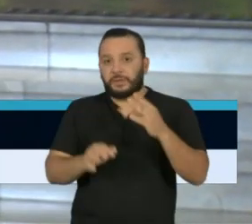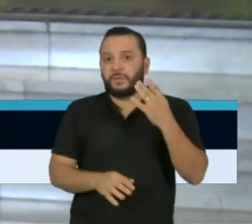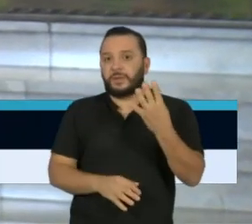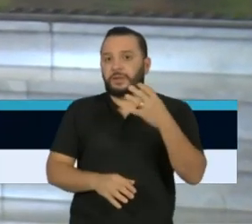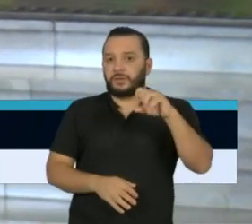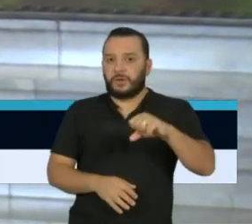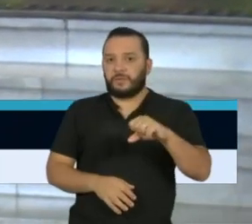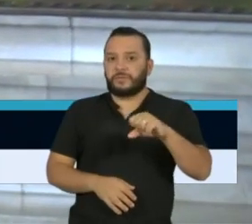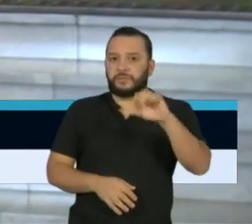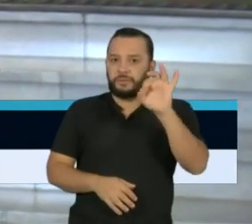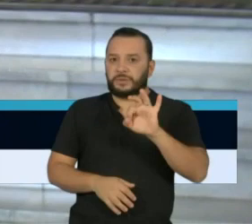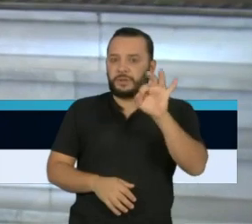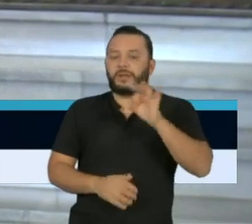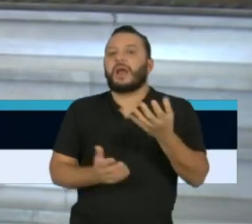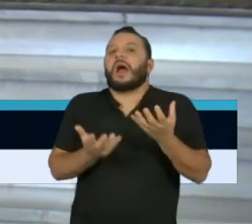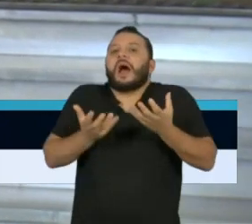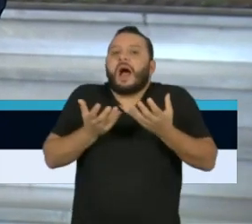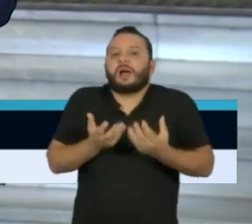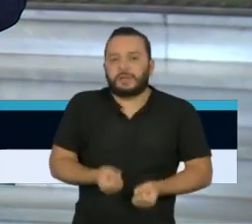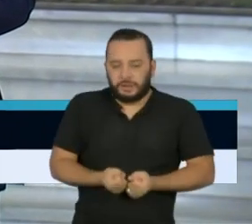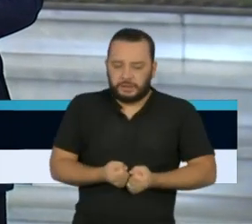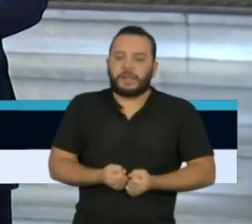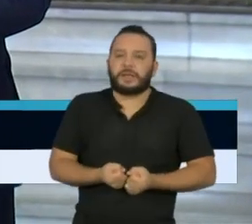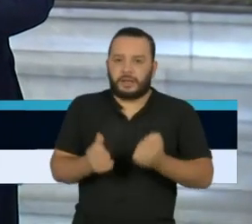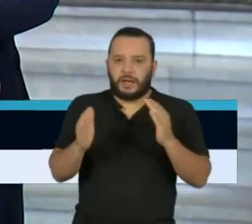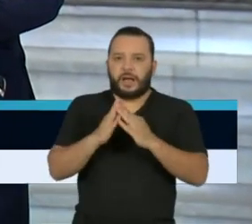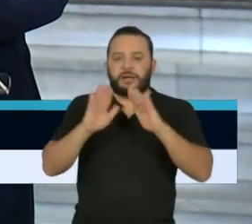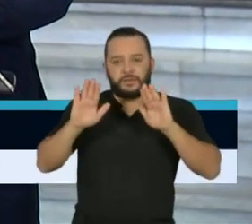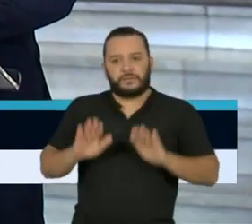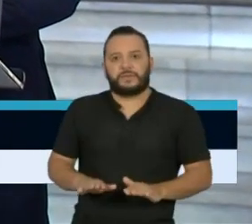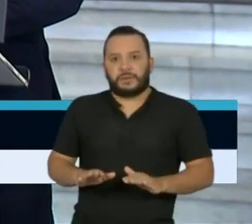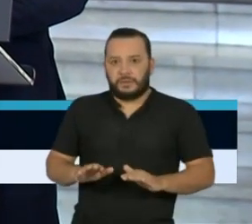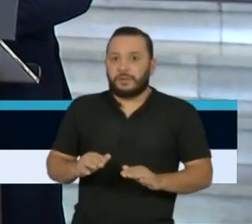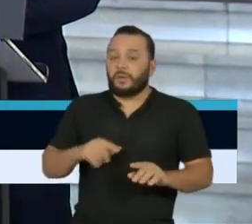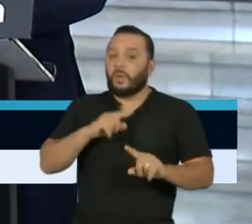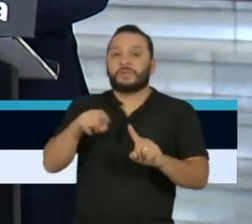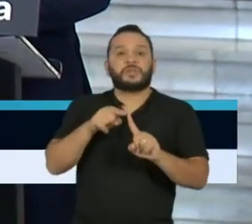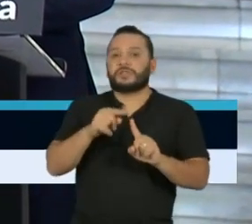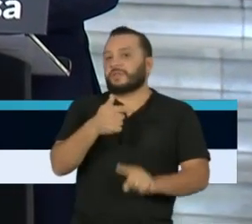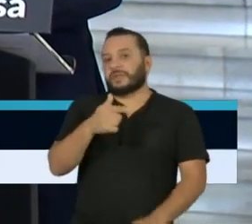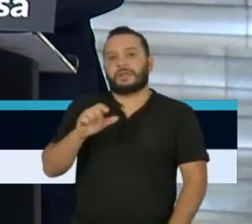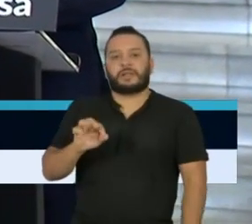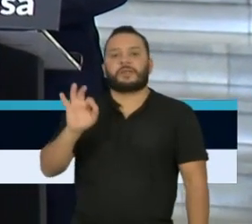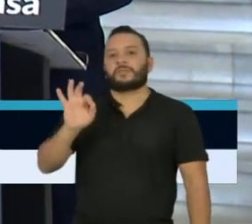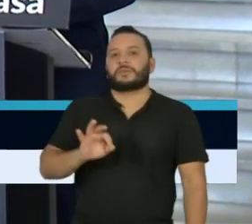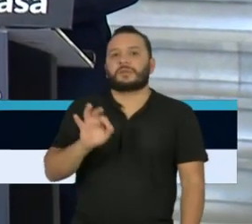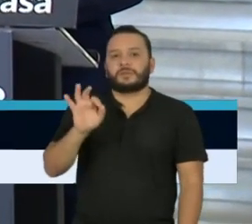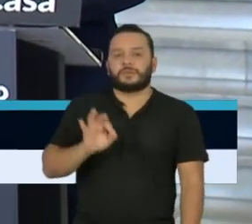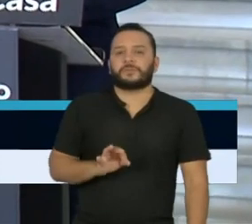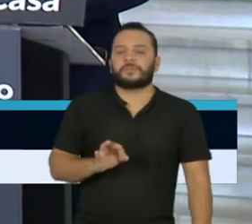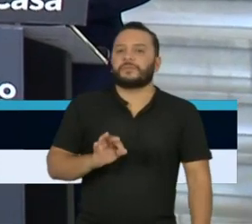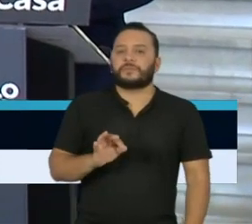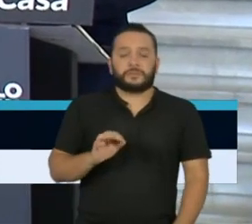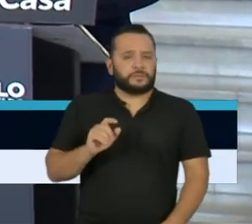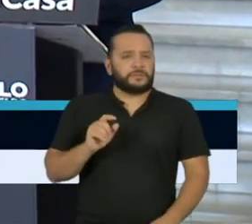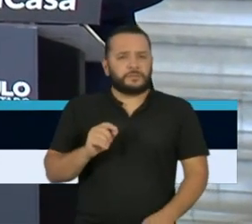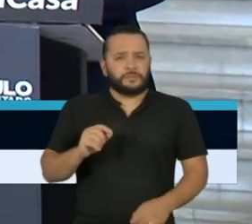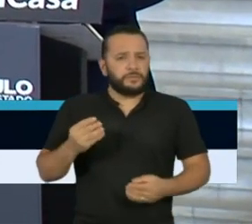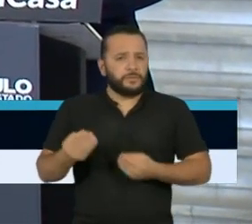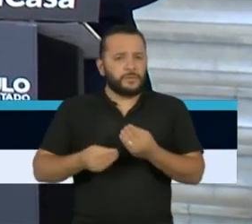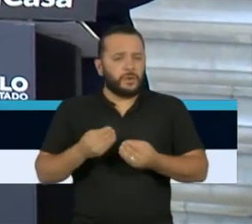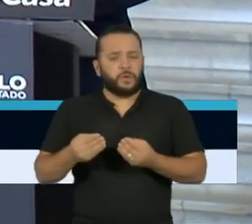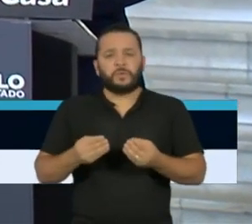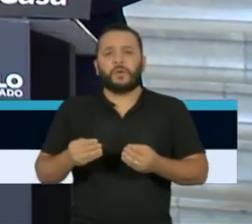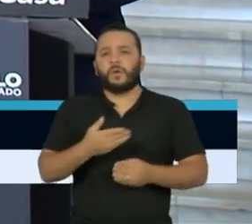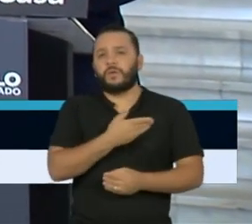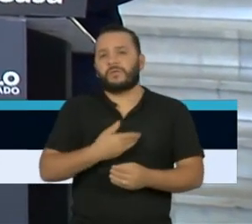de adesão ao isolamento, segundo os dados de ontem, e o objetivo é chegar a 70%. O que pode ser feito a mais pelo governo